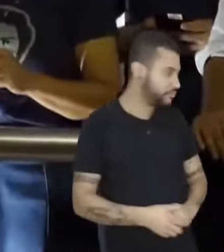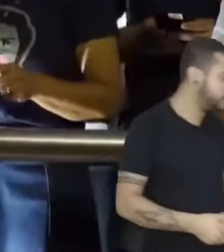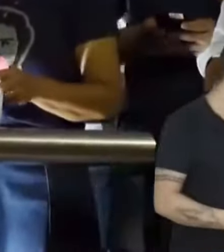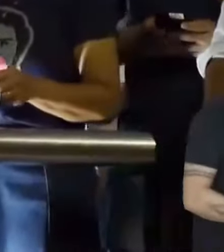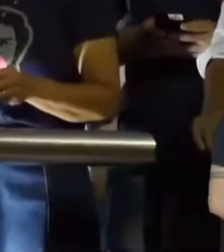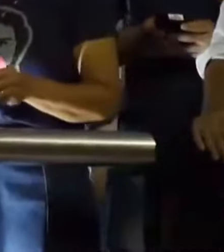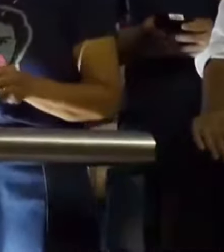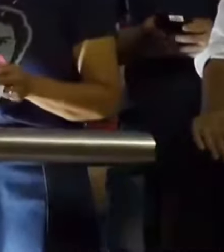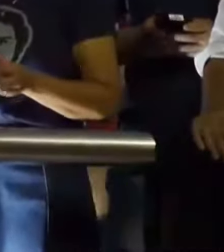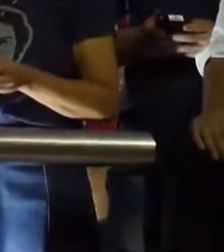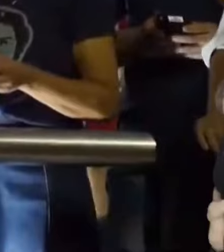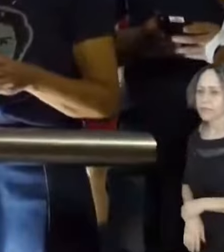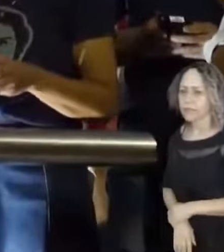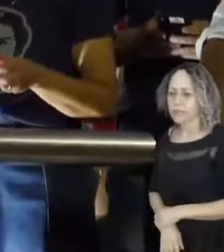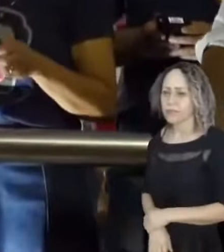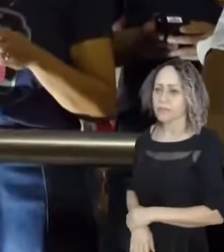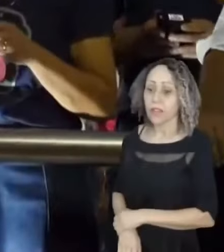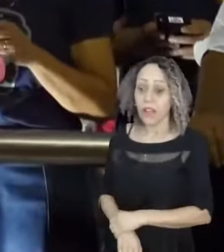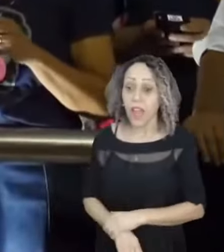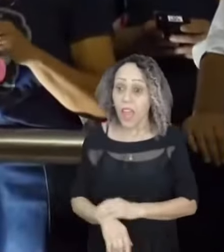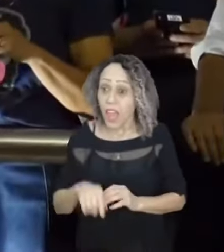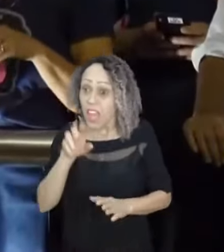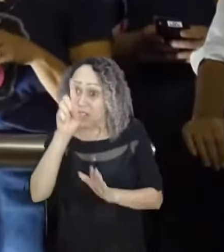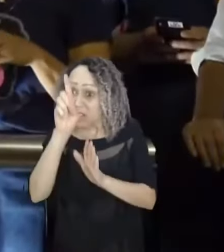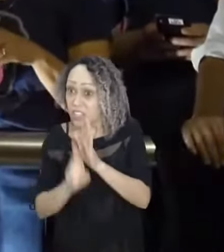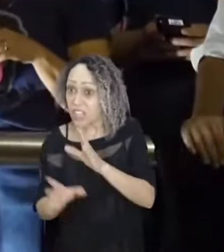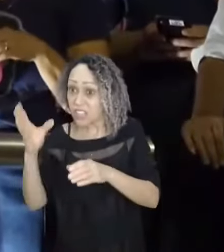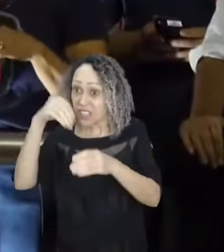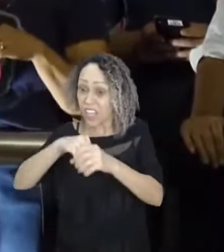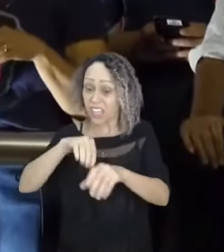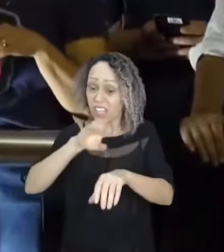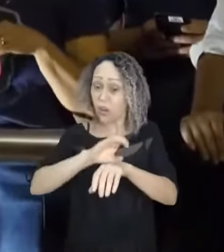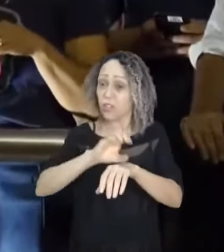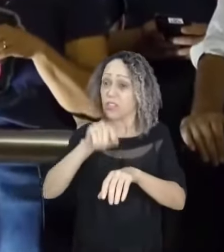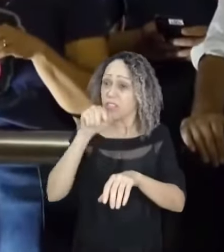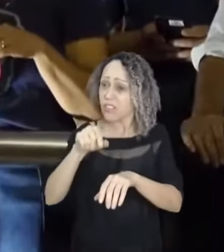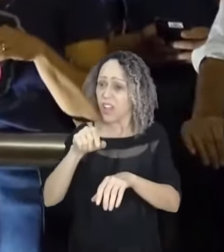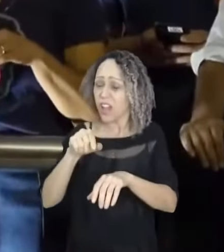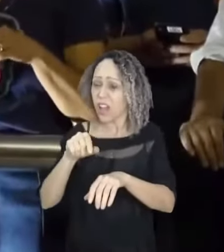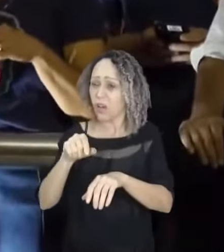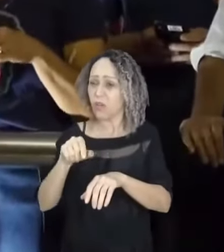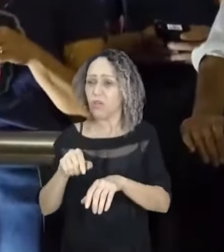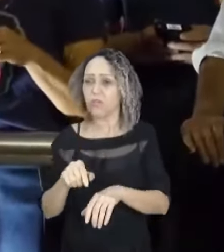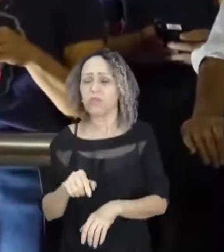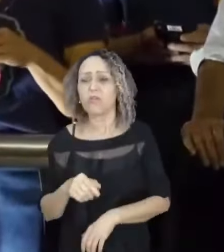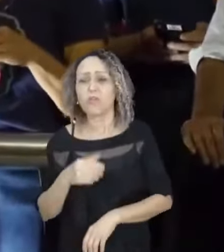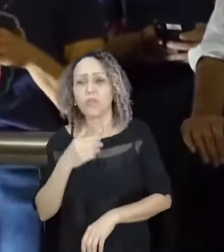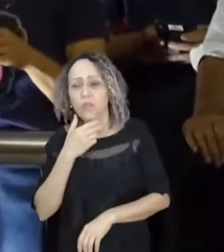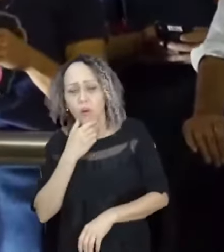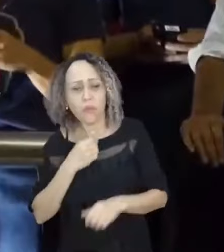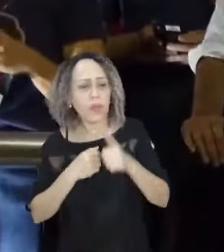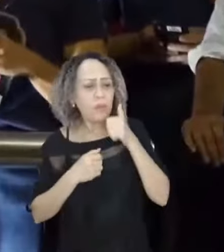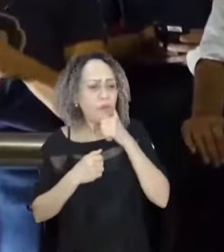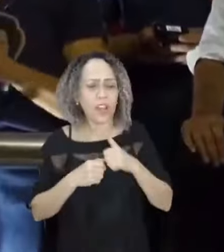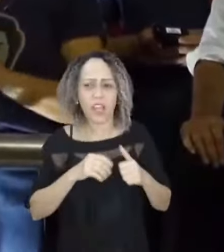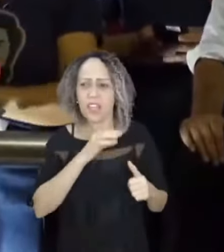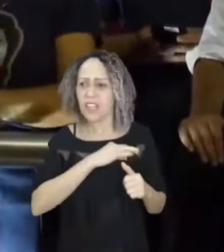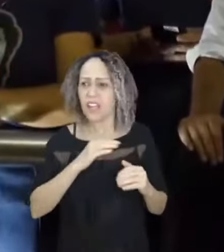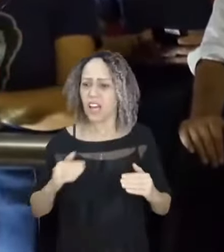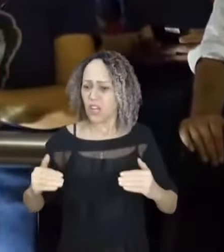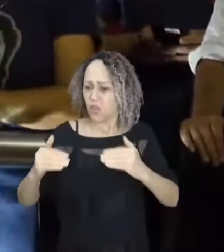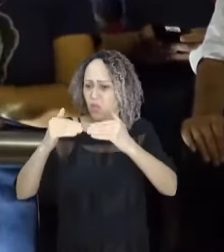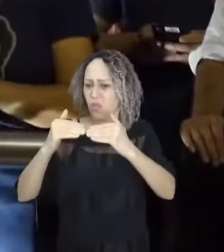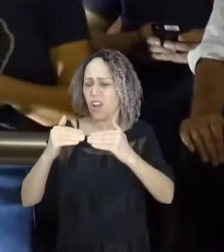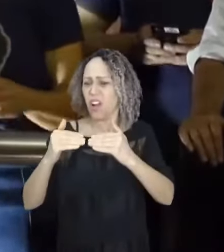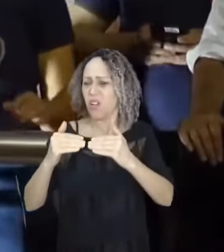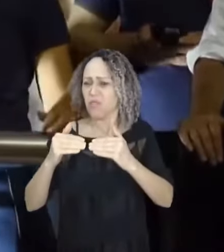Isso está na Constituição, Renan. Já foi uma lei feita, passou no Senado, está na Câmara. É preciso a